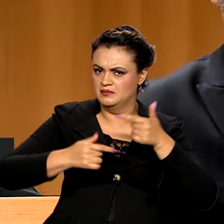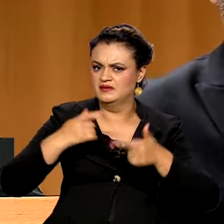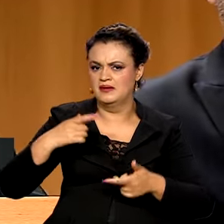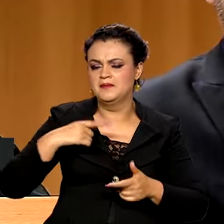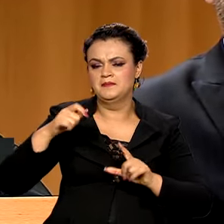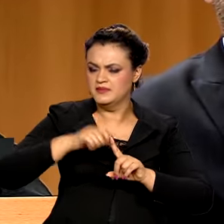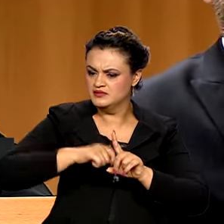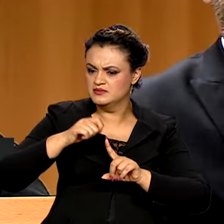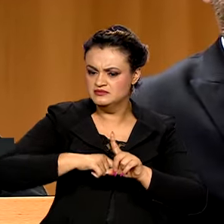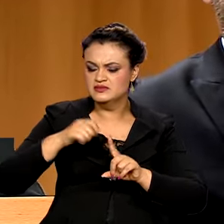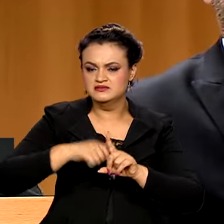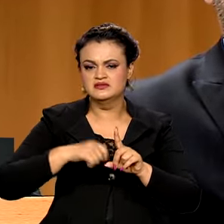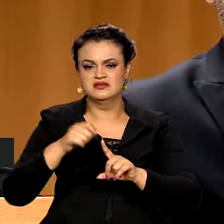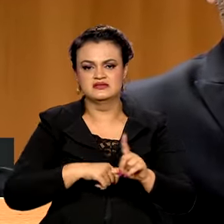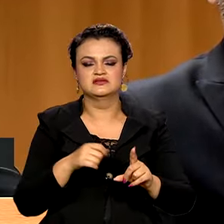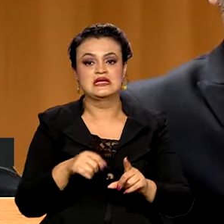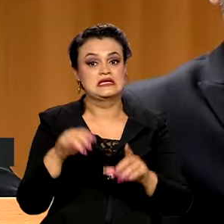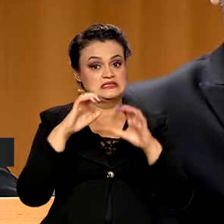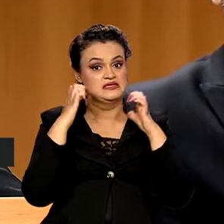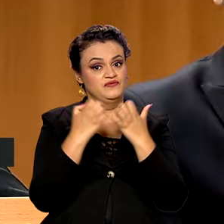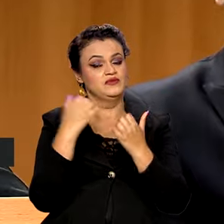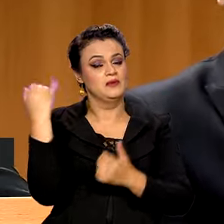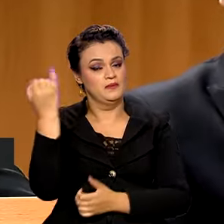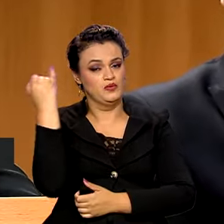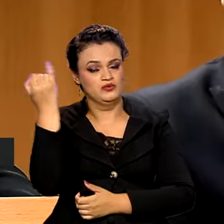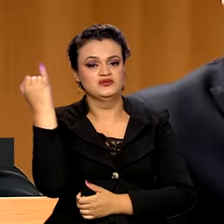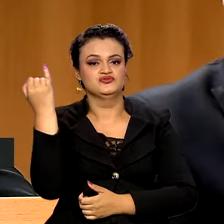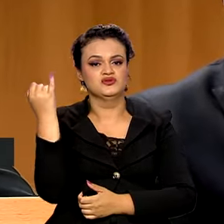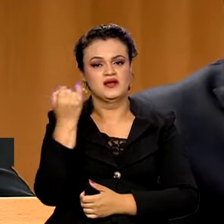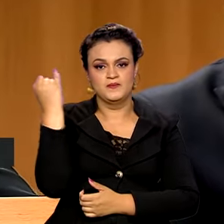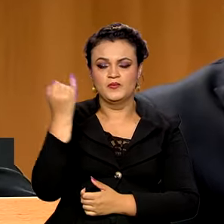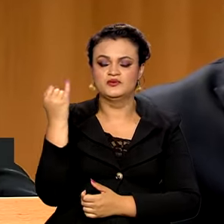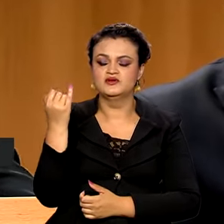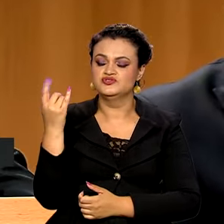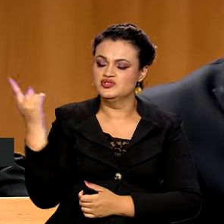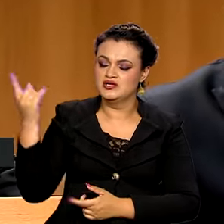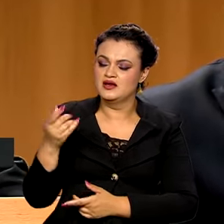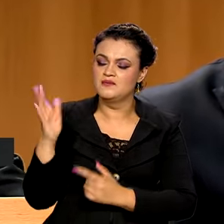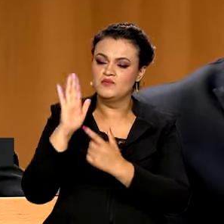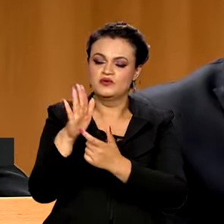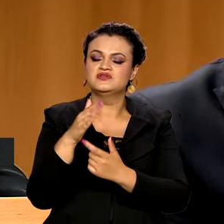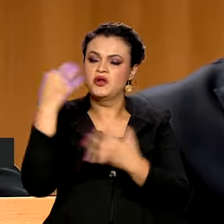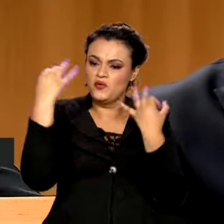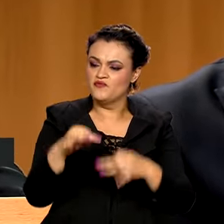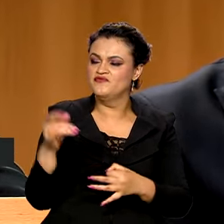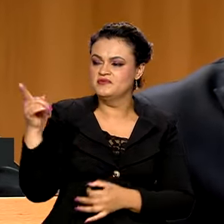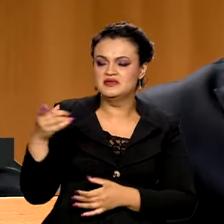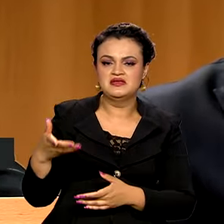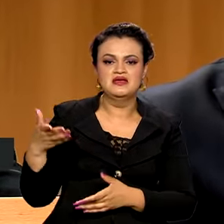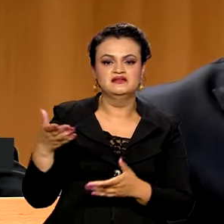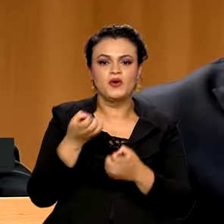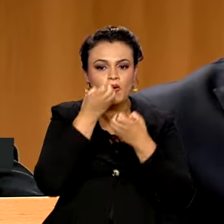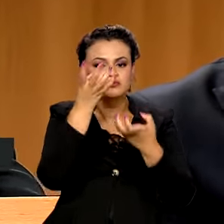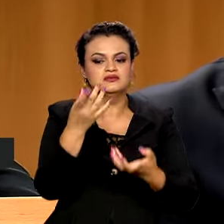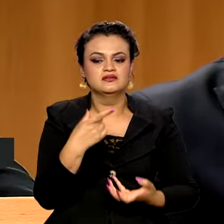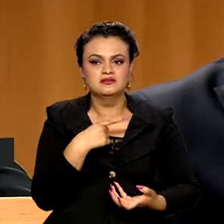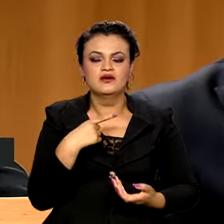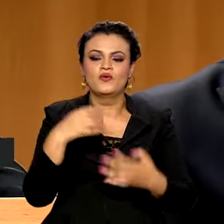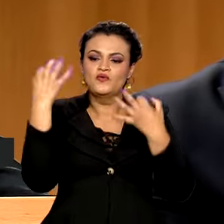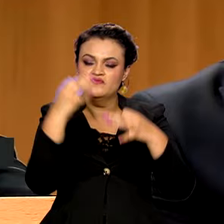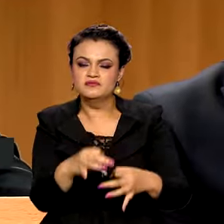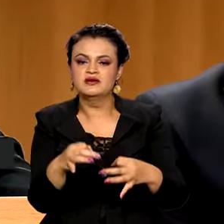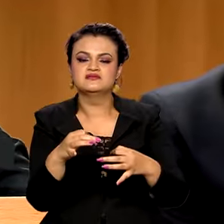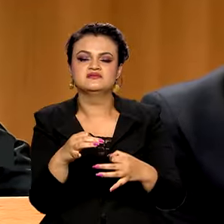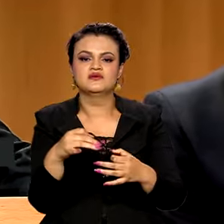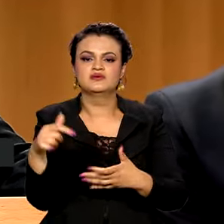esse evento de enorme importância, que é a ocorrência da delação premiada, a confirmação de outros personagens, a confirmação